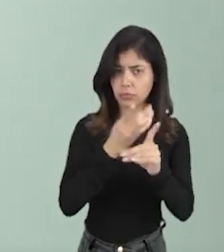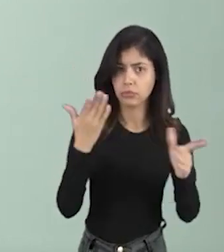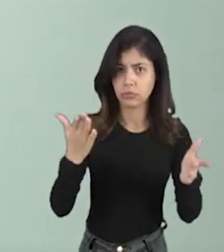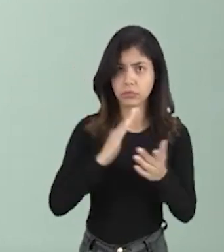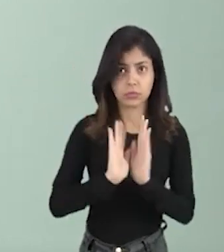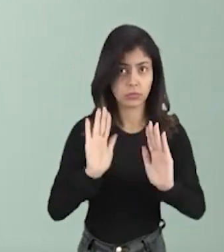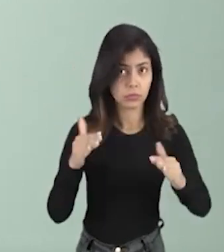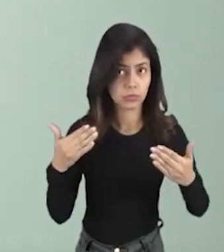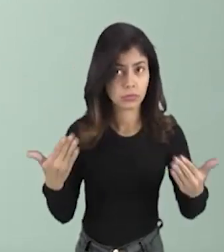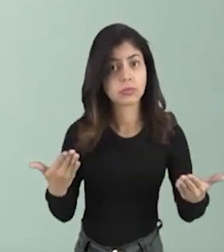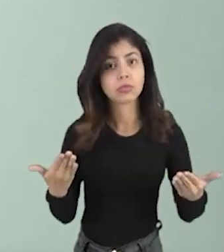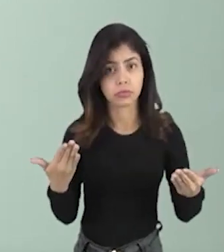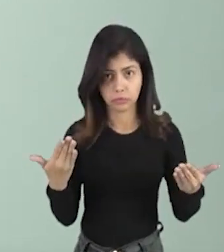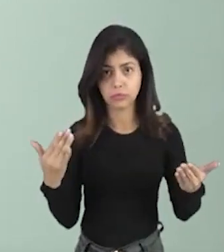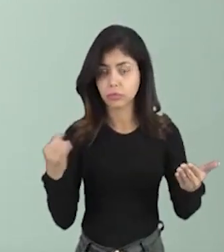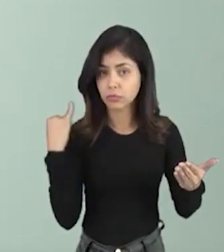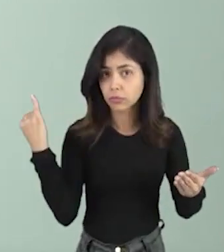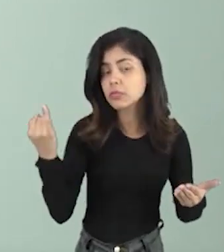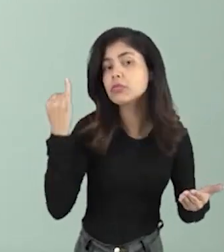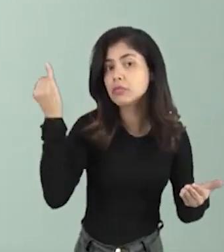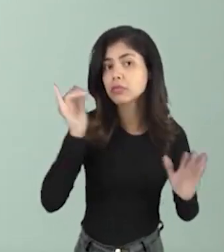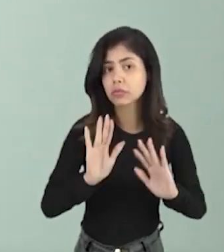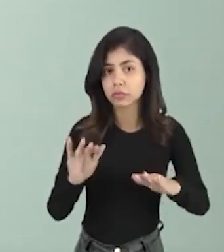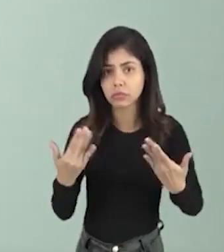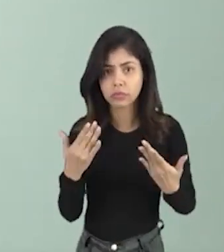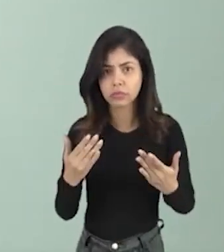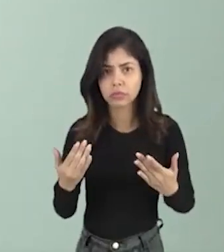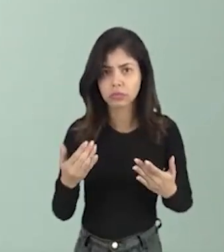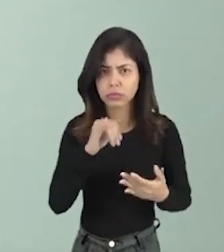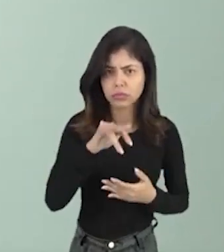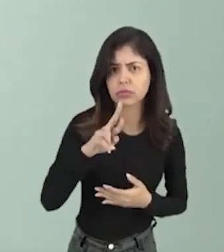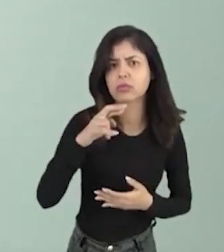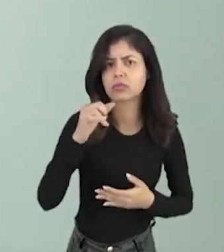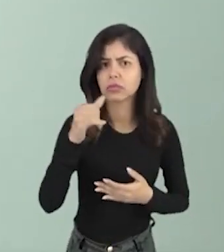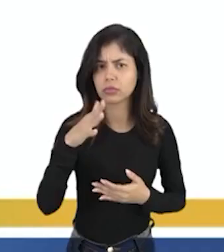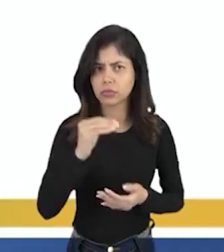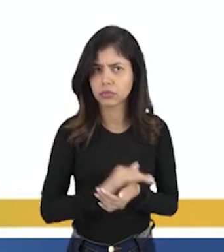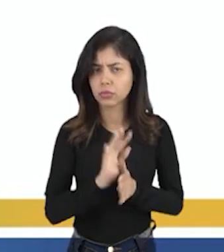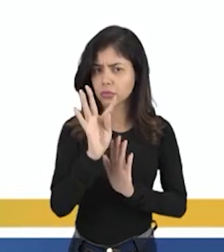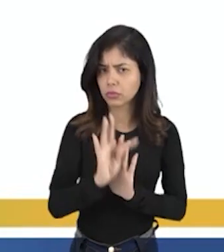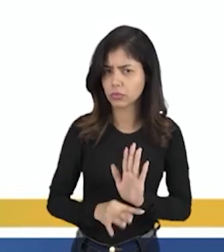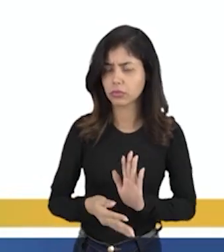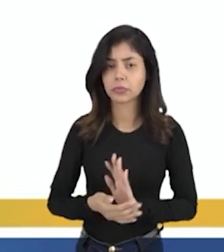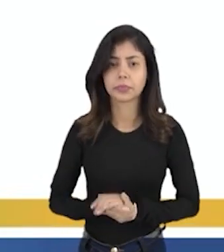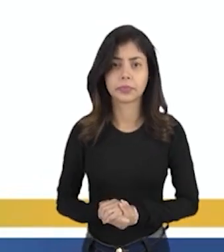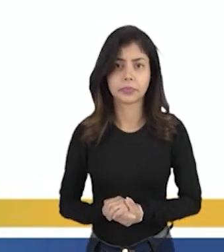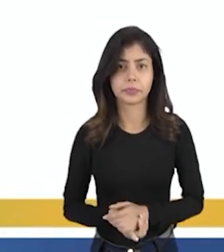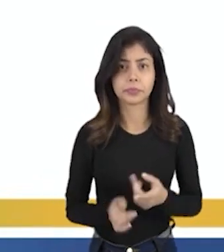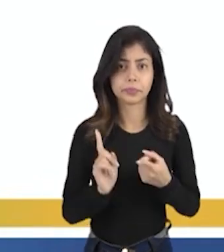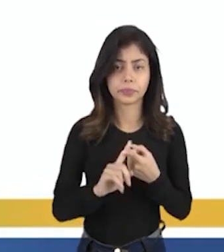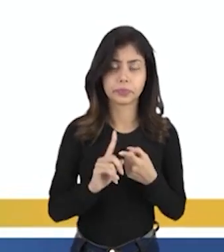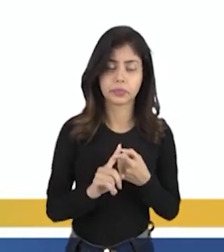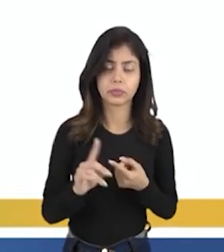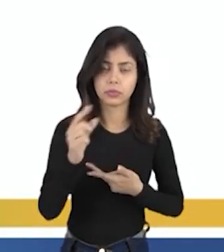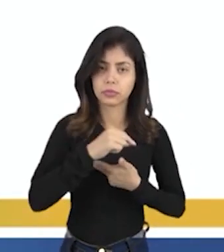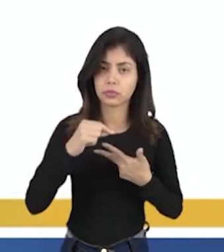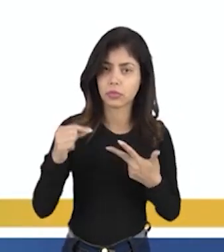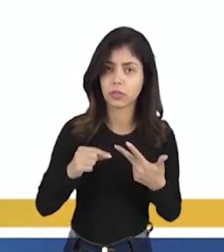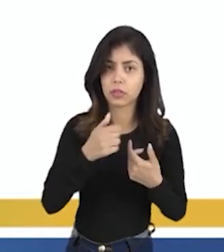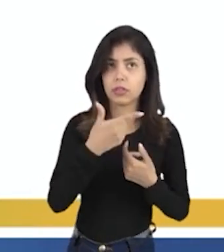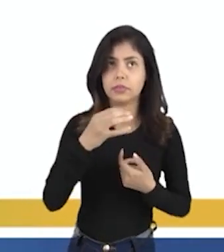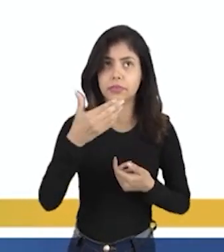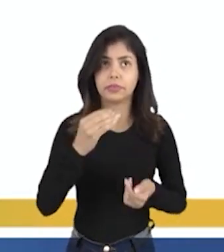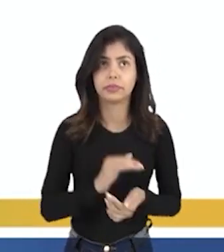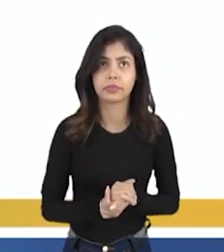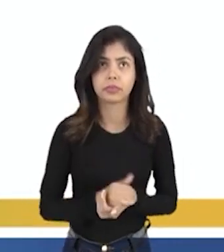identificar qual é a função e qual é a intenção daquele texto. Questão 1, Enem